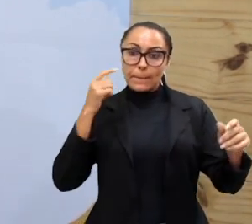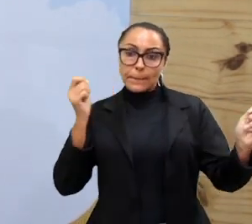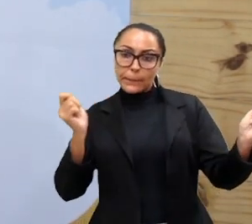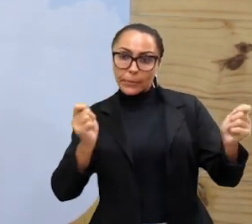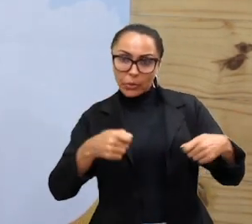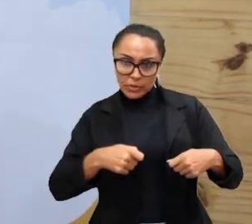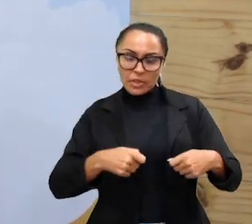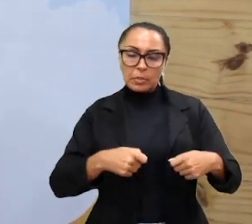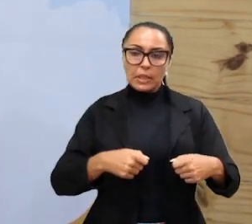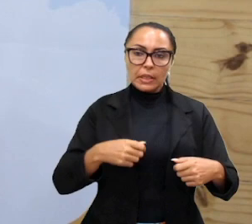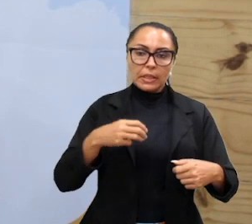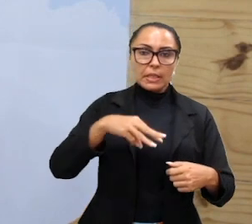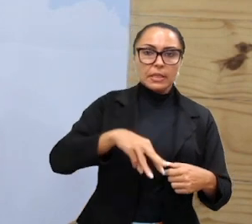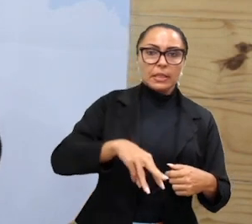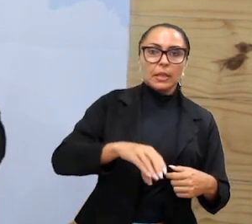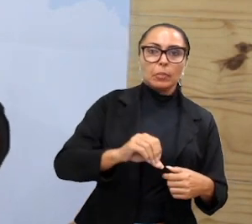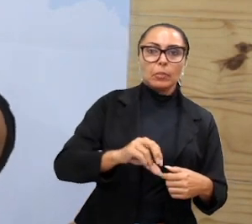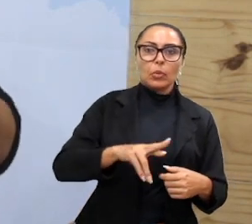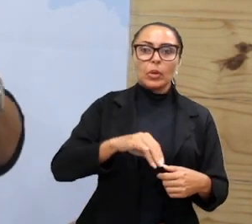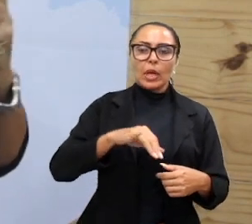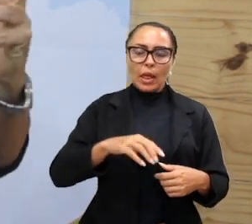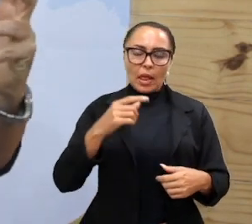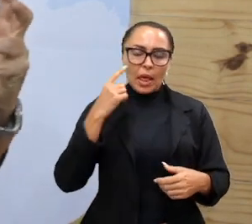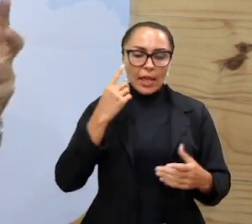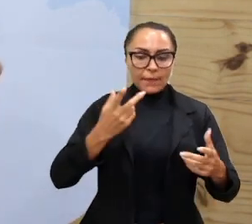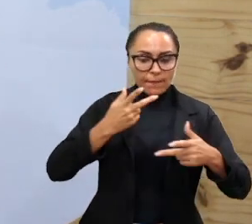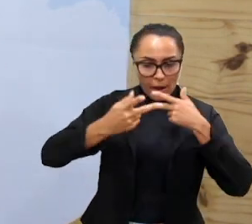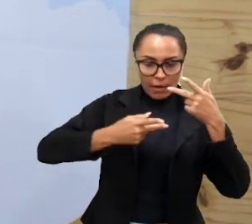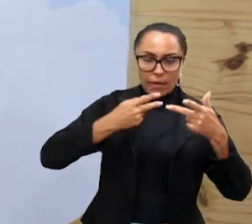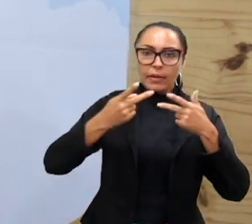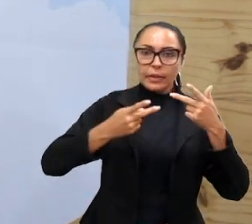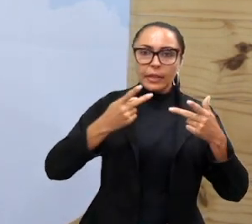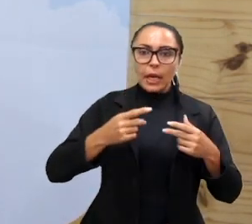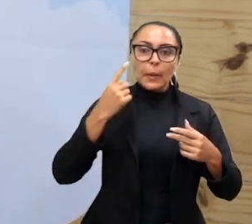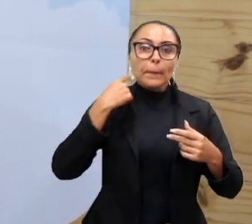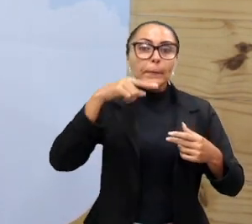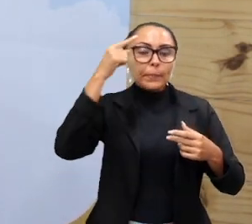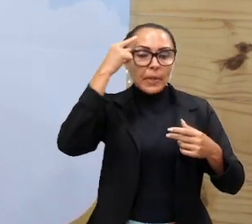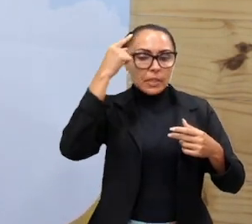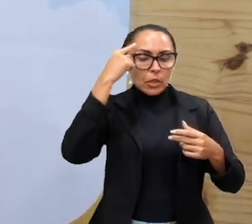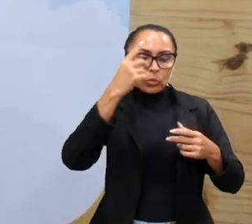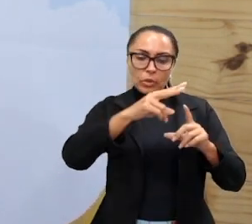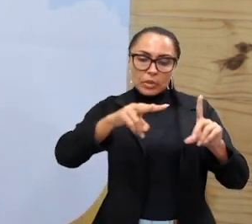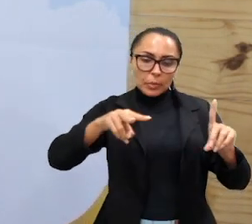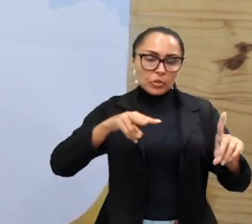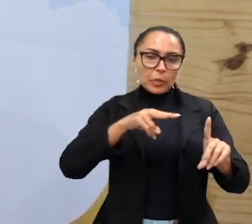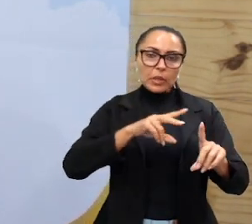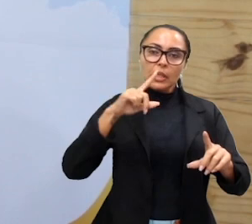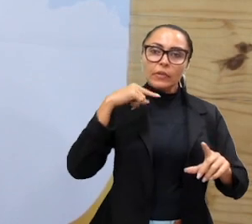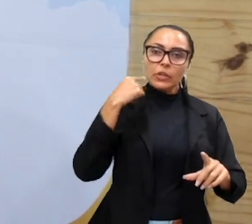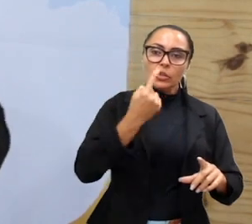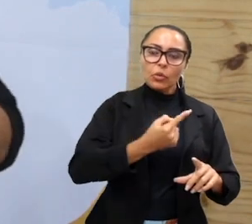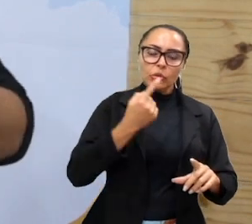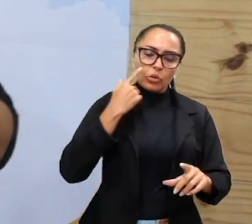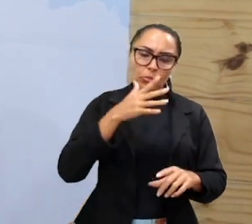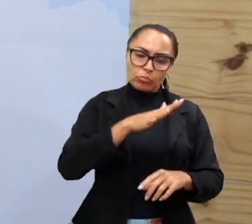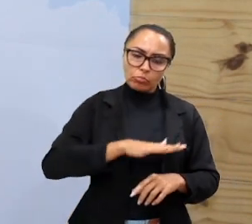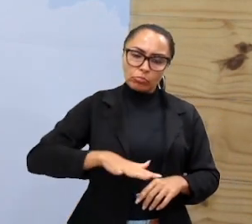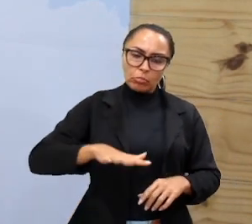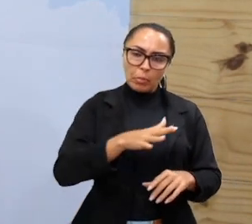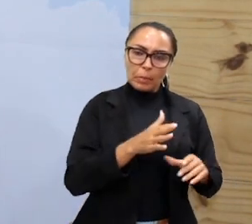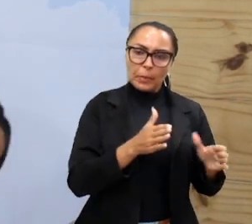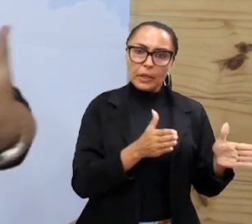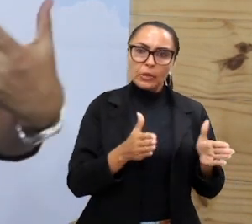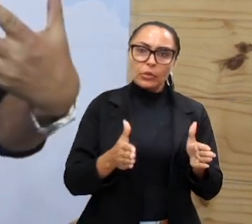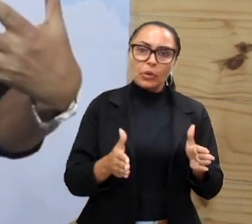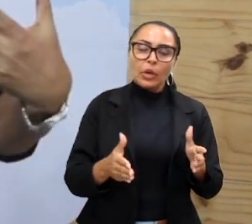Edgar Morin traz para a gente, quando ele diz, também pensando essa perspectiva, que nós estamos num cenário que se faz